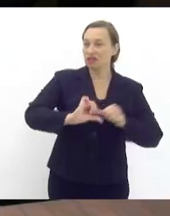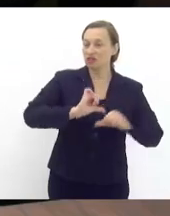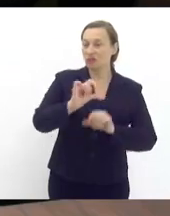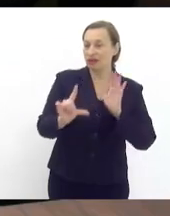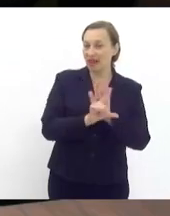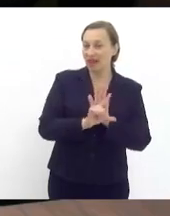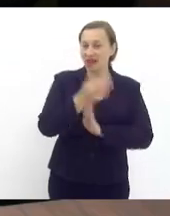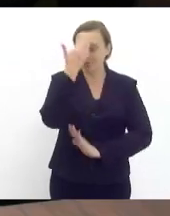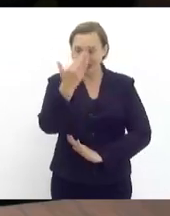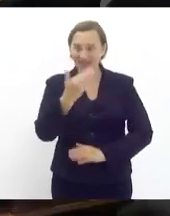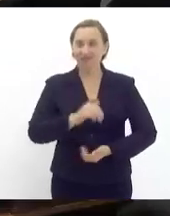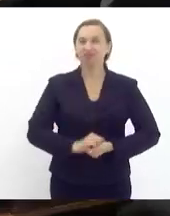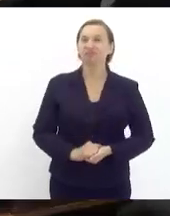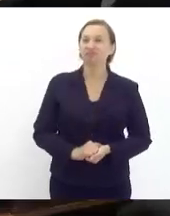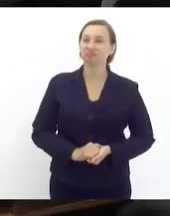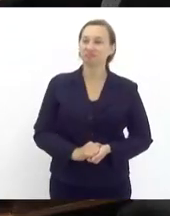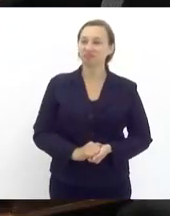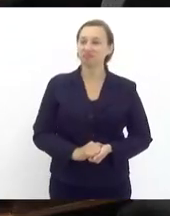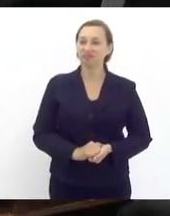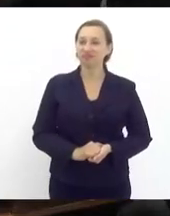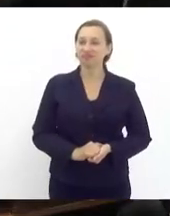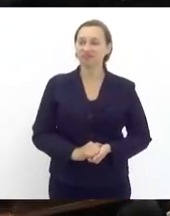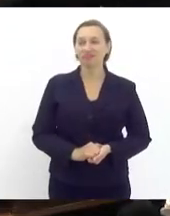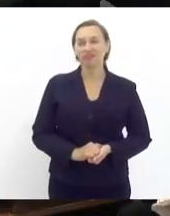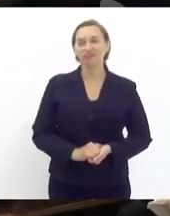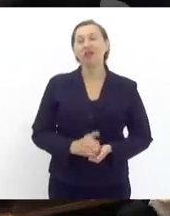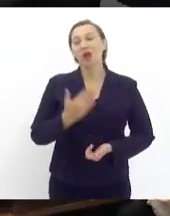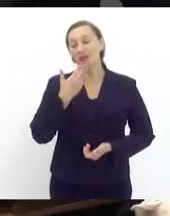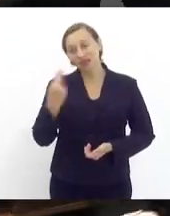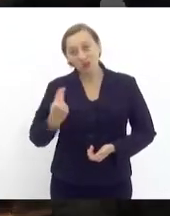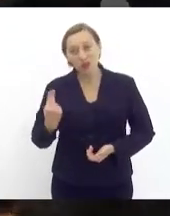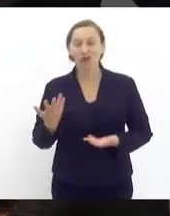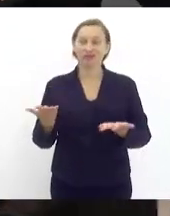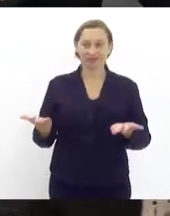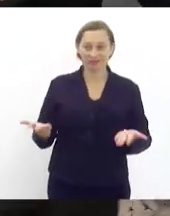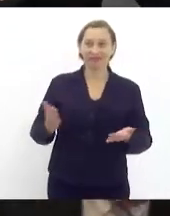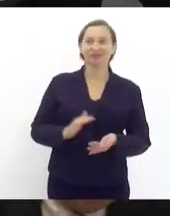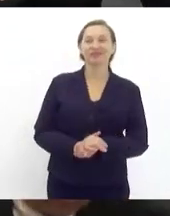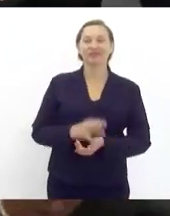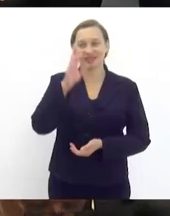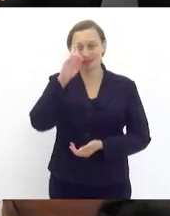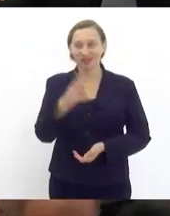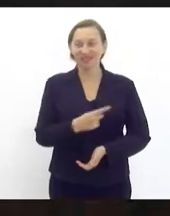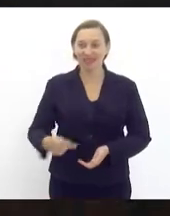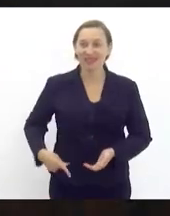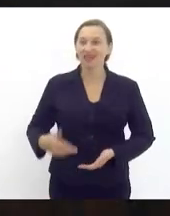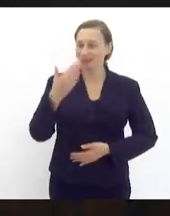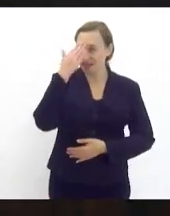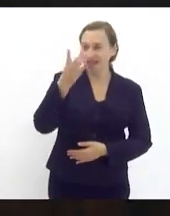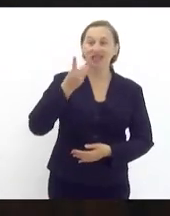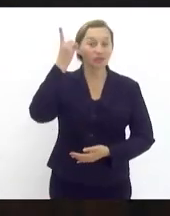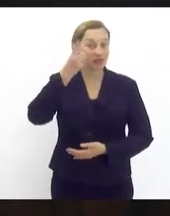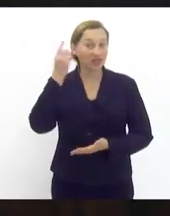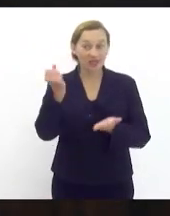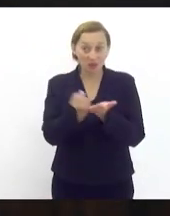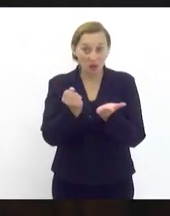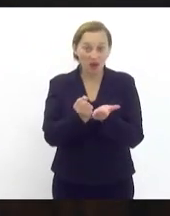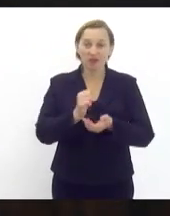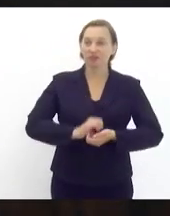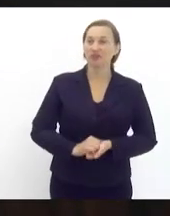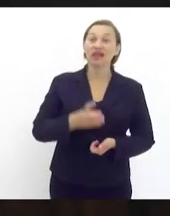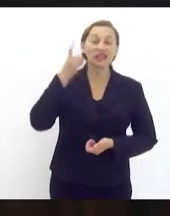em lei obrigado você não pediu com a autoria eu peço com a autoria presente obrigado Deputado Samuel